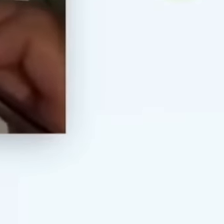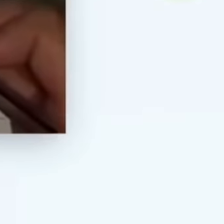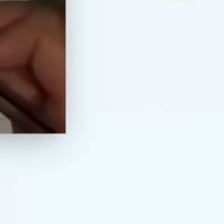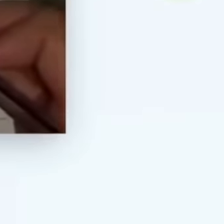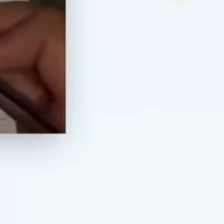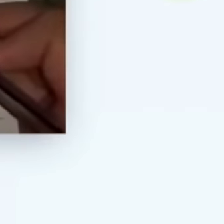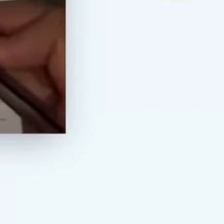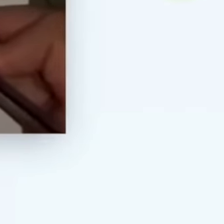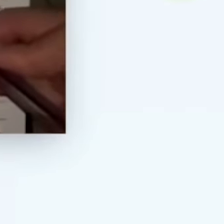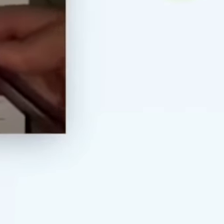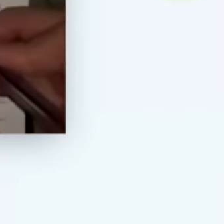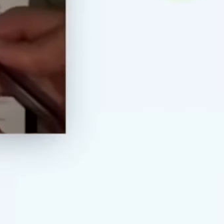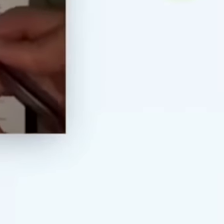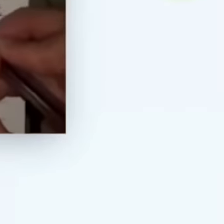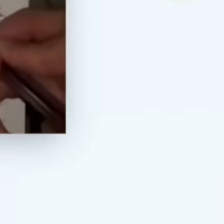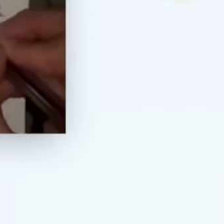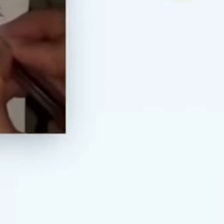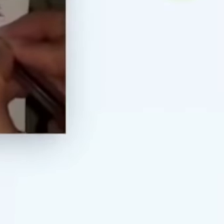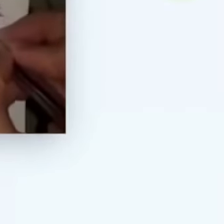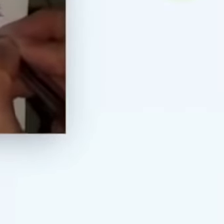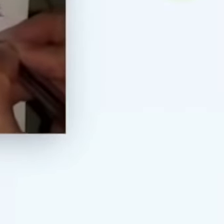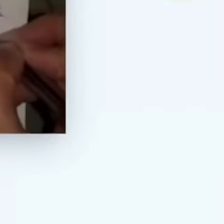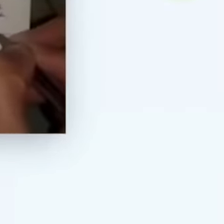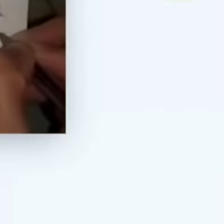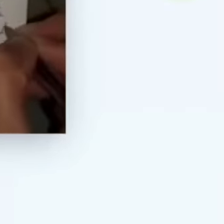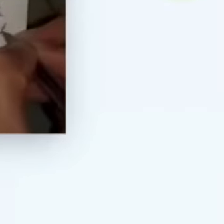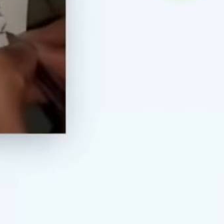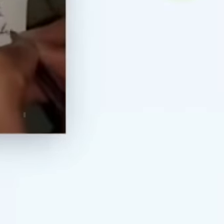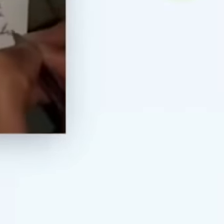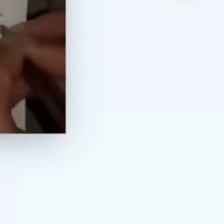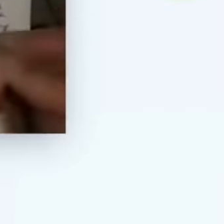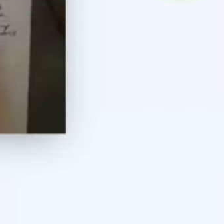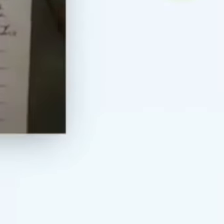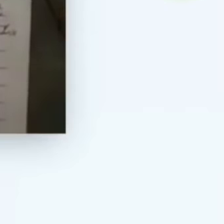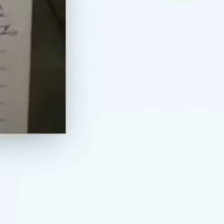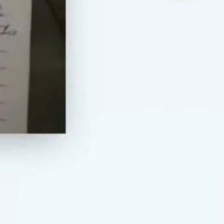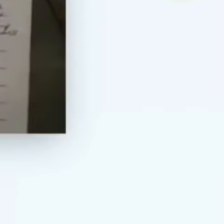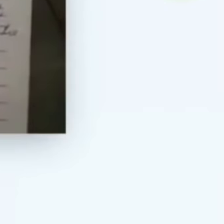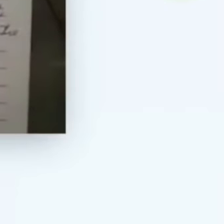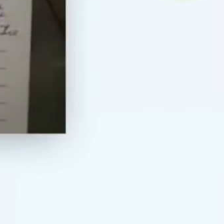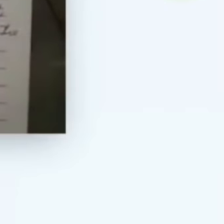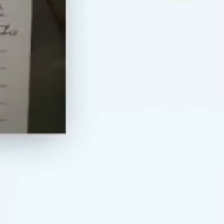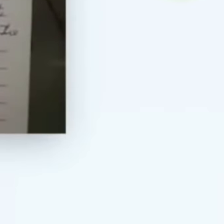very much o display